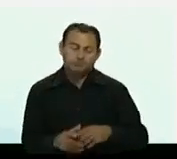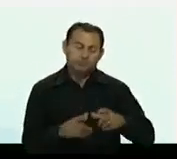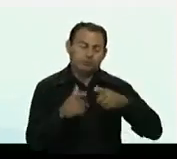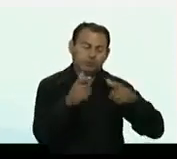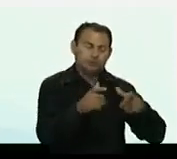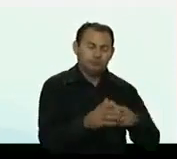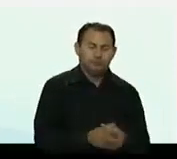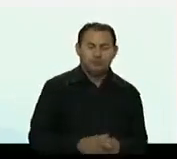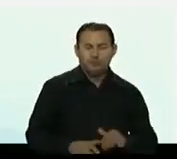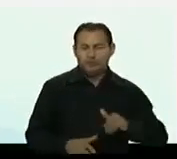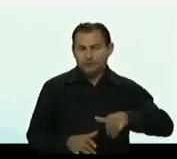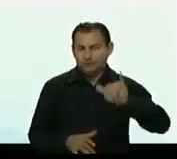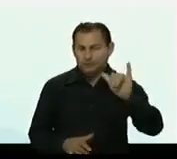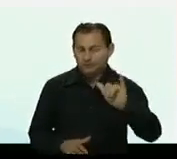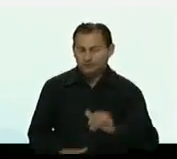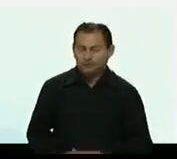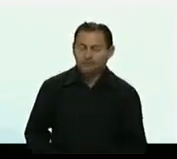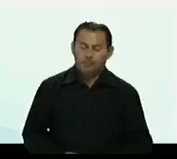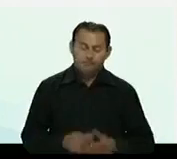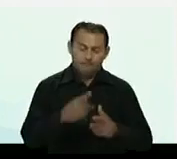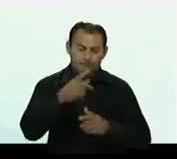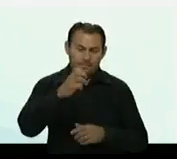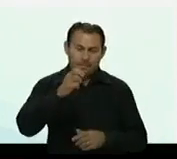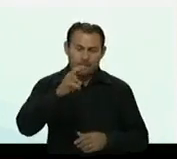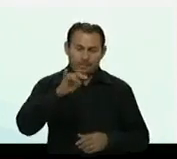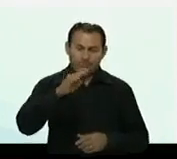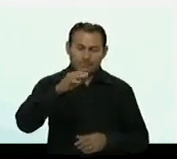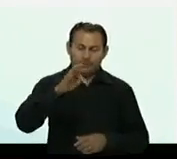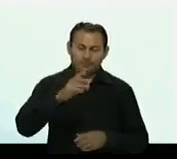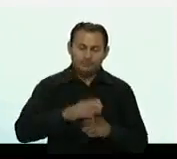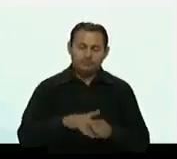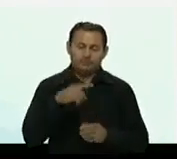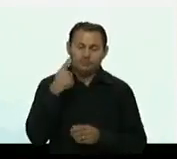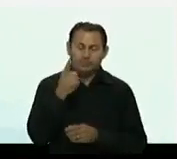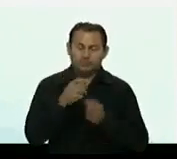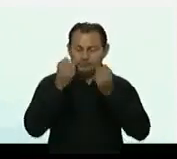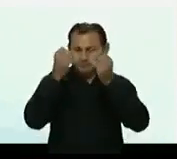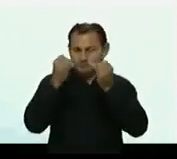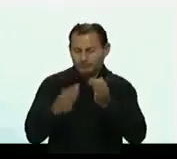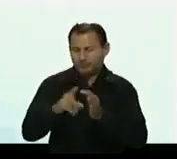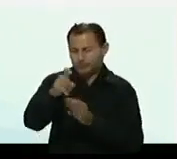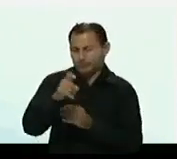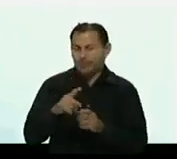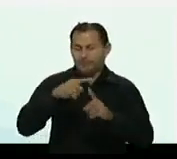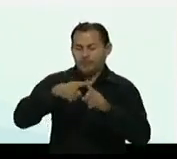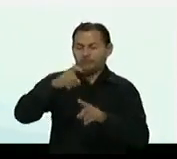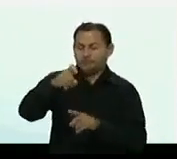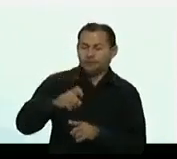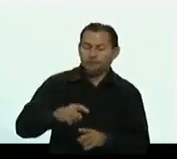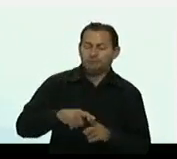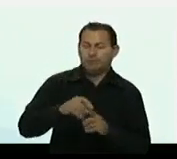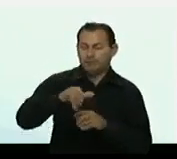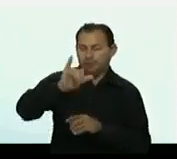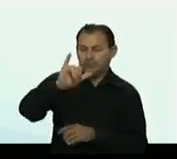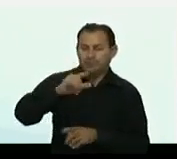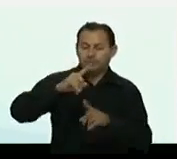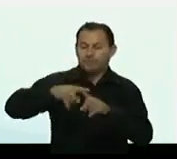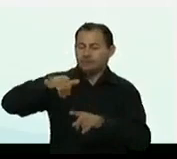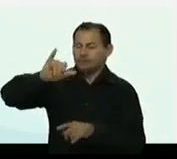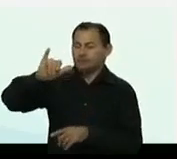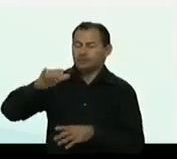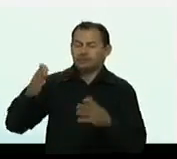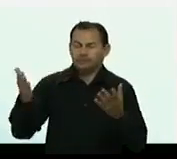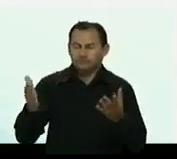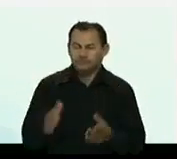lado Y. O perímetro, como comentei, ele é X mais X, Y mais